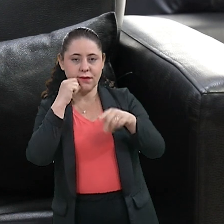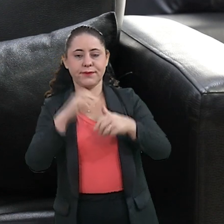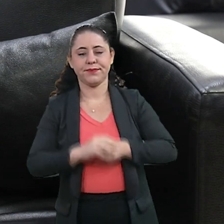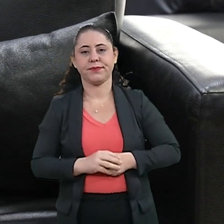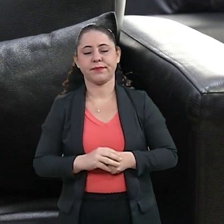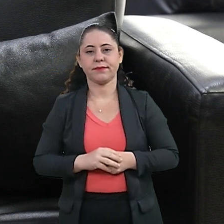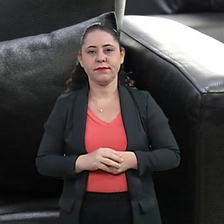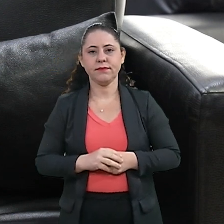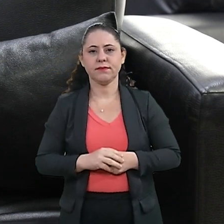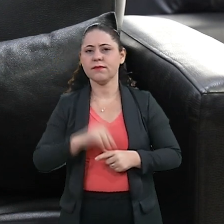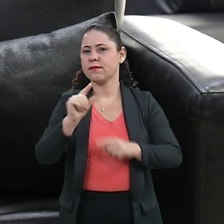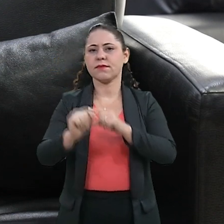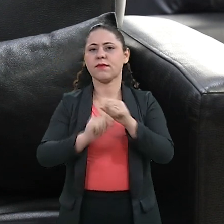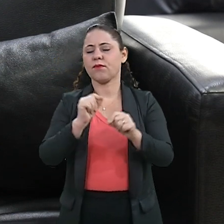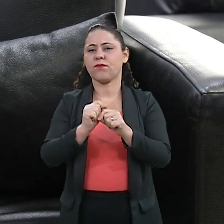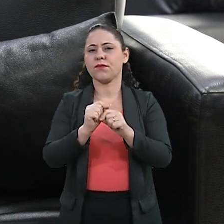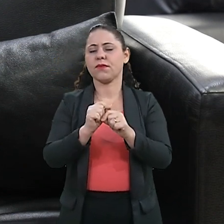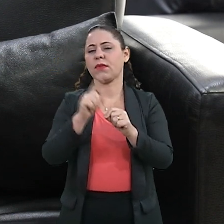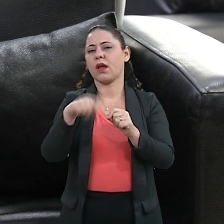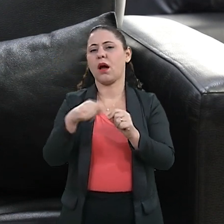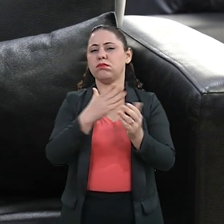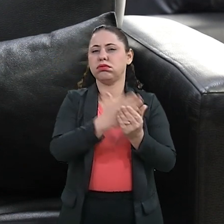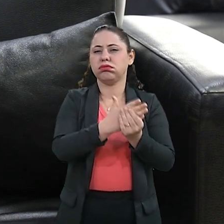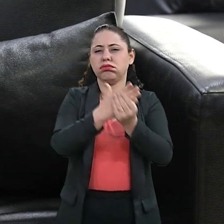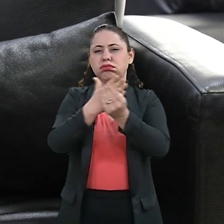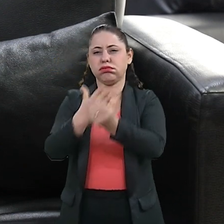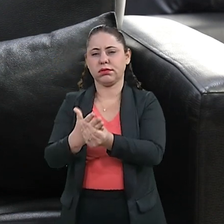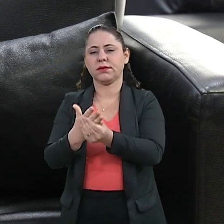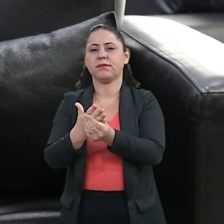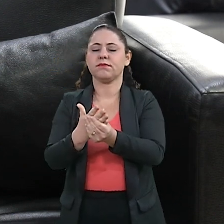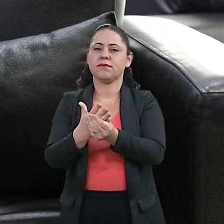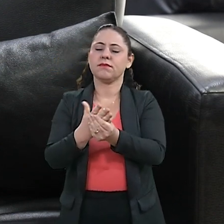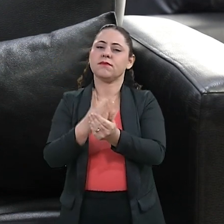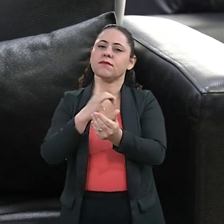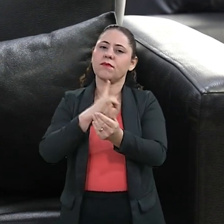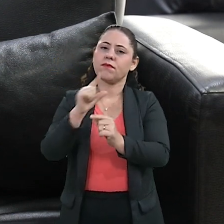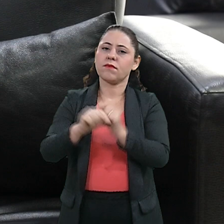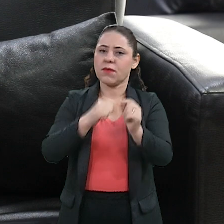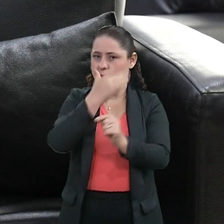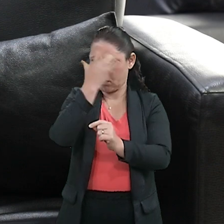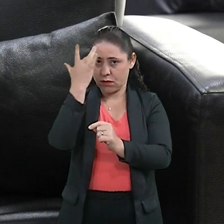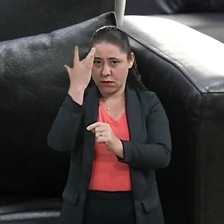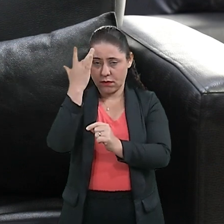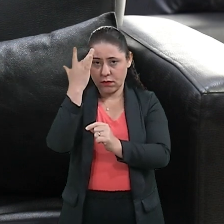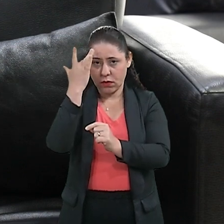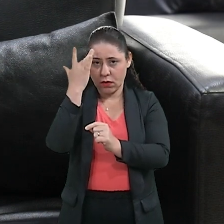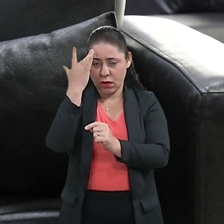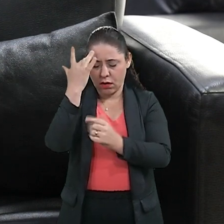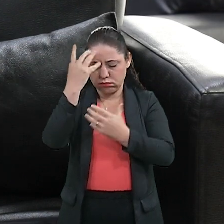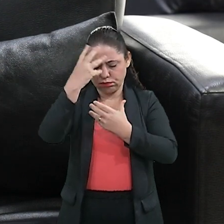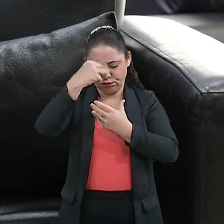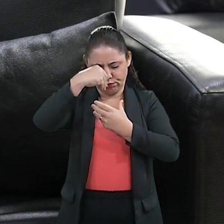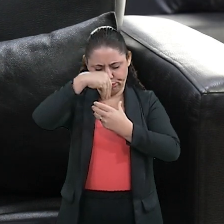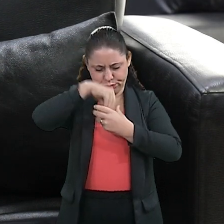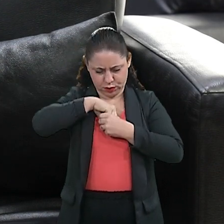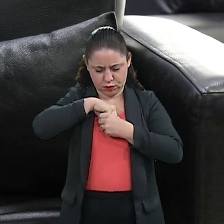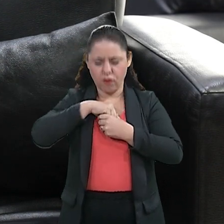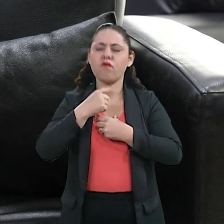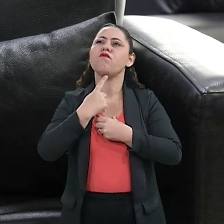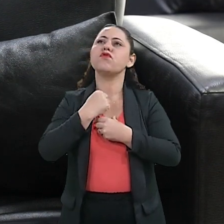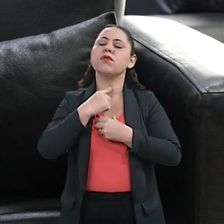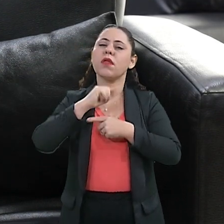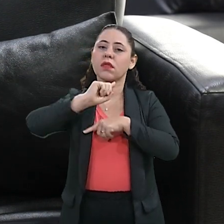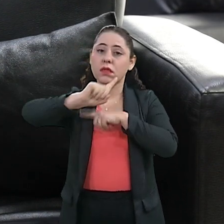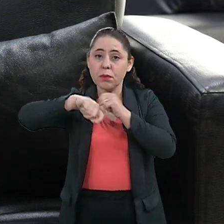né? Aquele método, aquele processo que a pessoa realmente interioriza